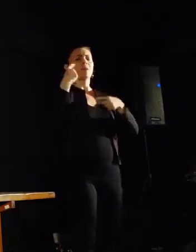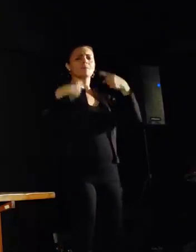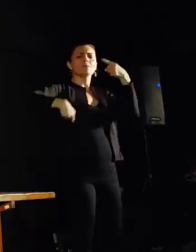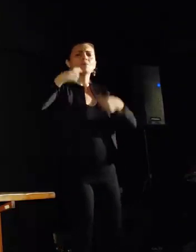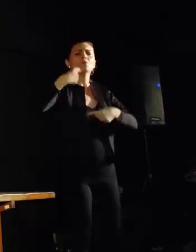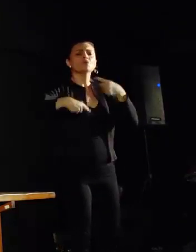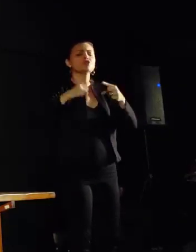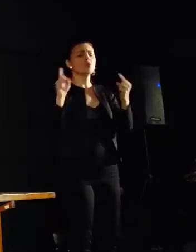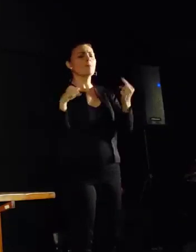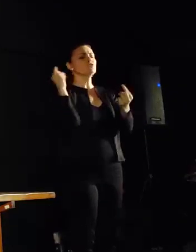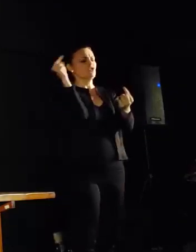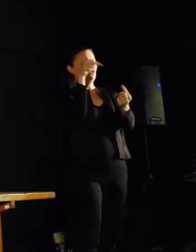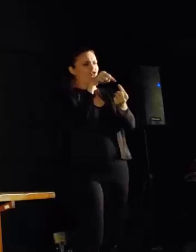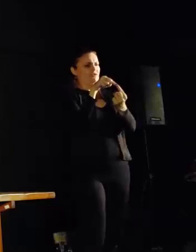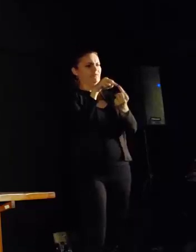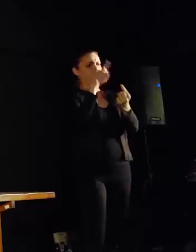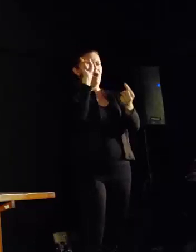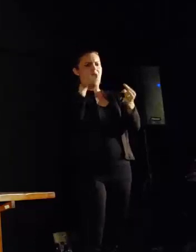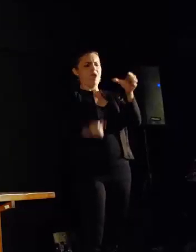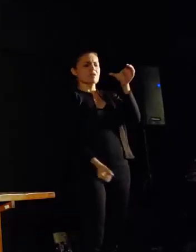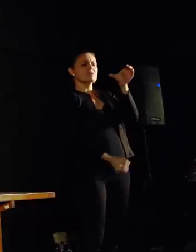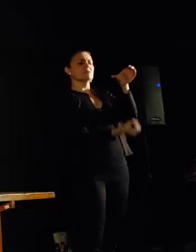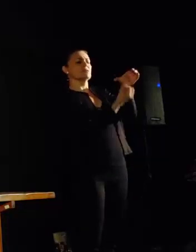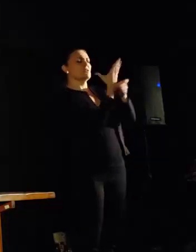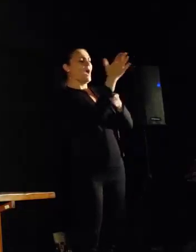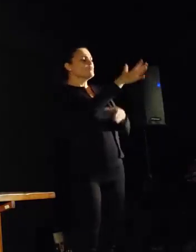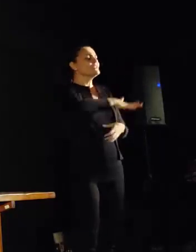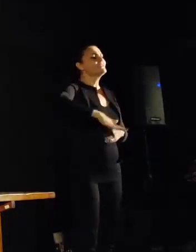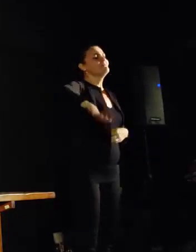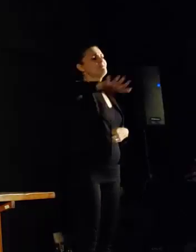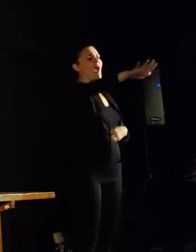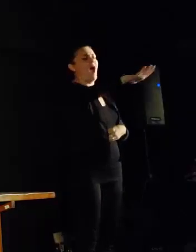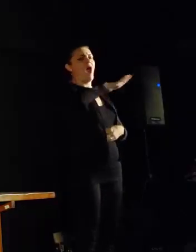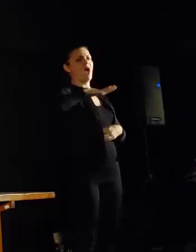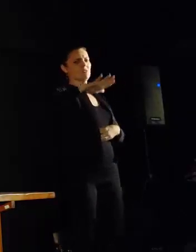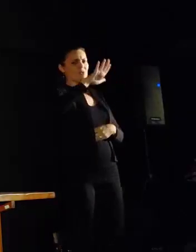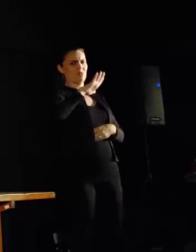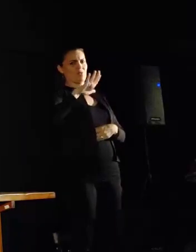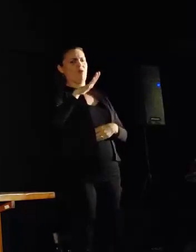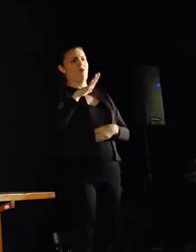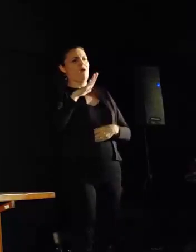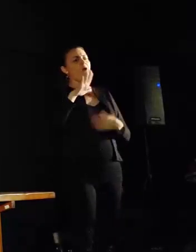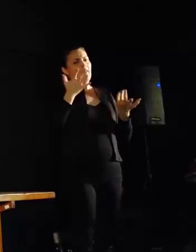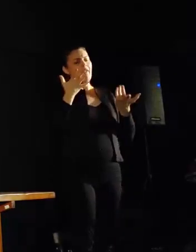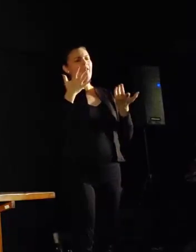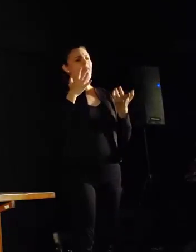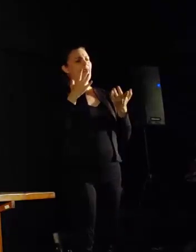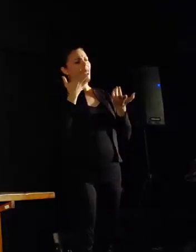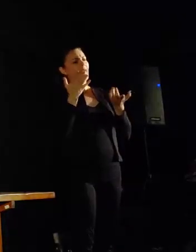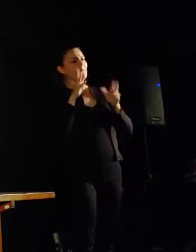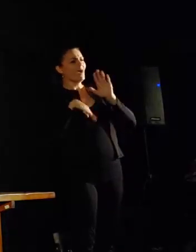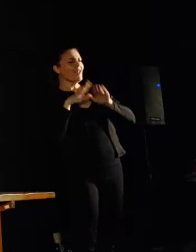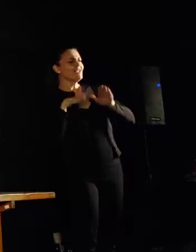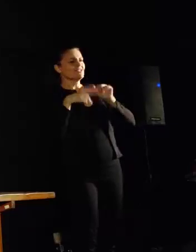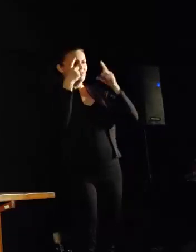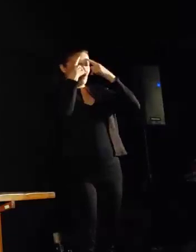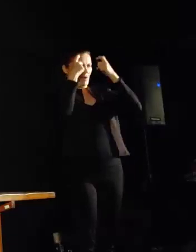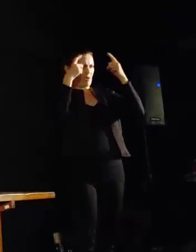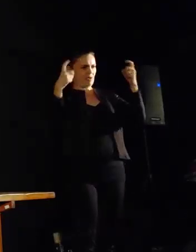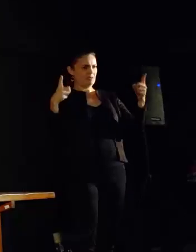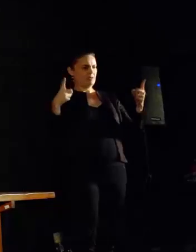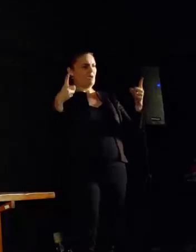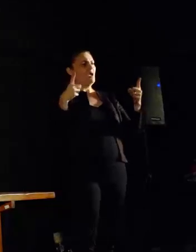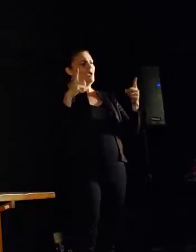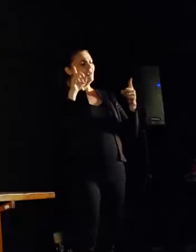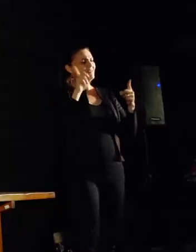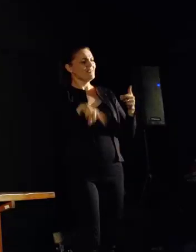criar um espaço simbólico de violência. Esse espaço simbólico de violência é o espaço da destituição do poder. A